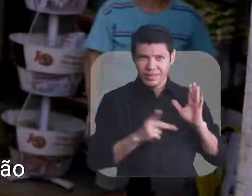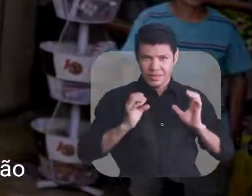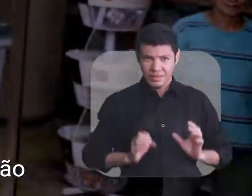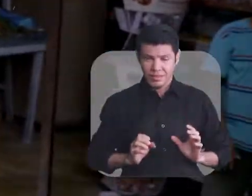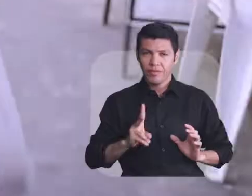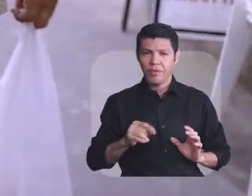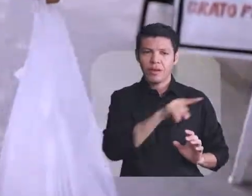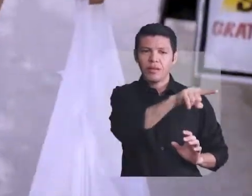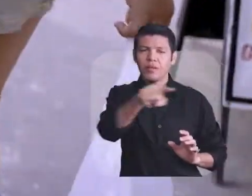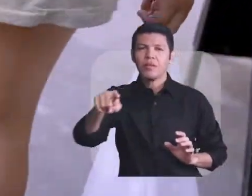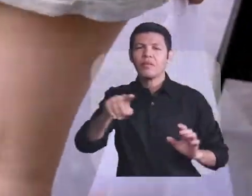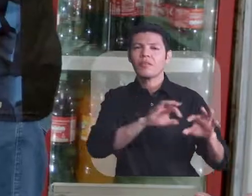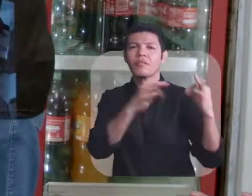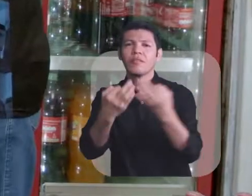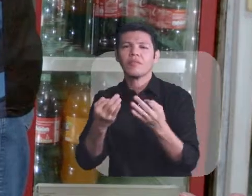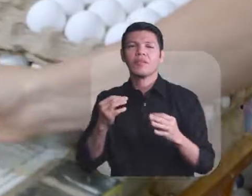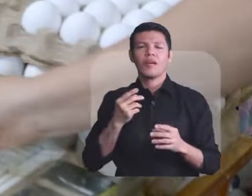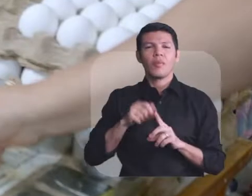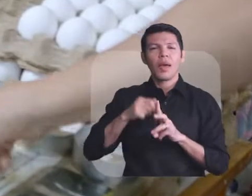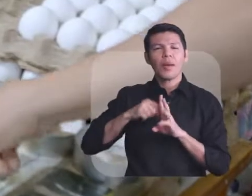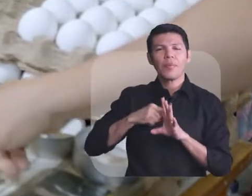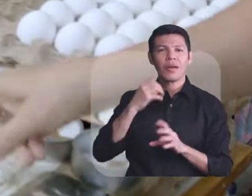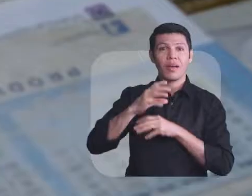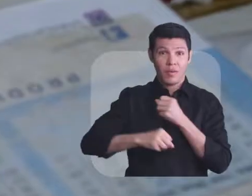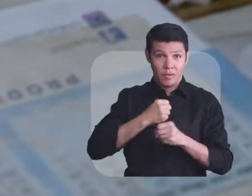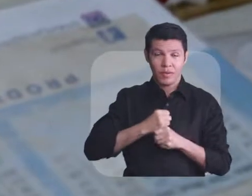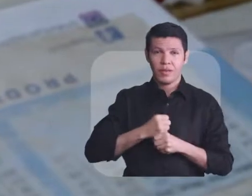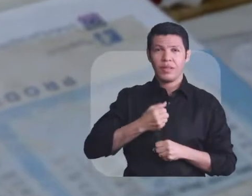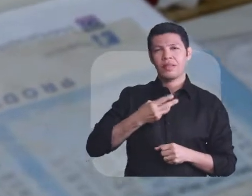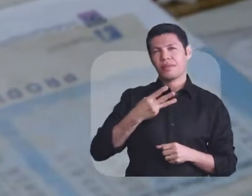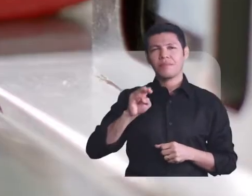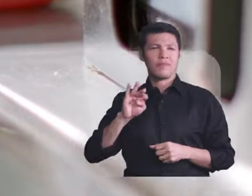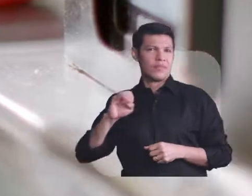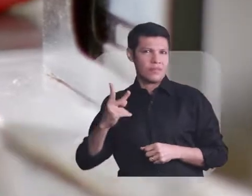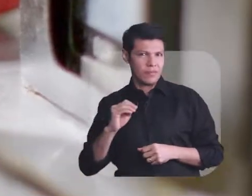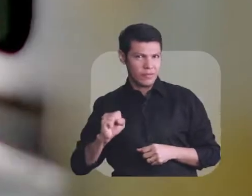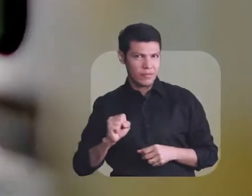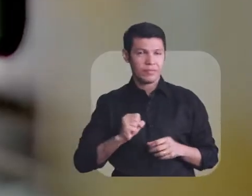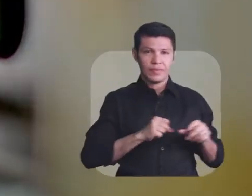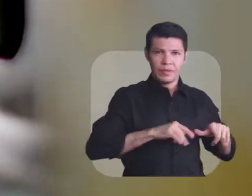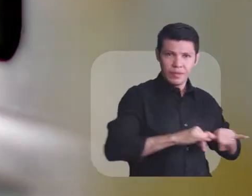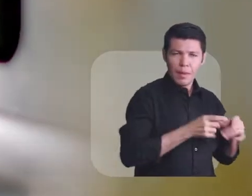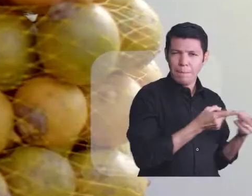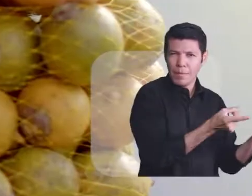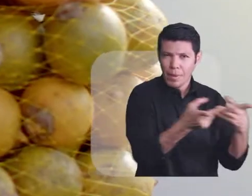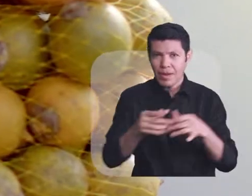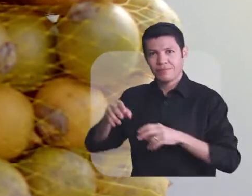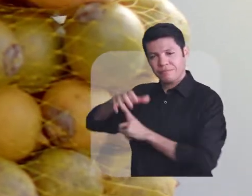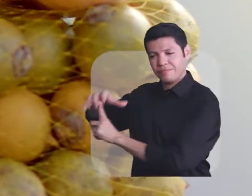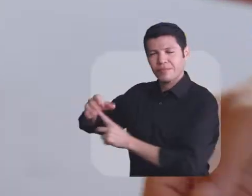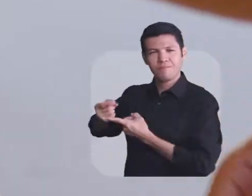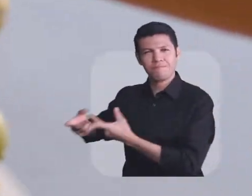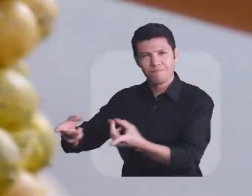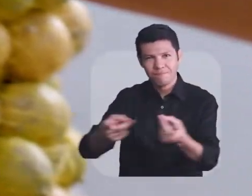Novo Cidadão vão transferir para as famílias cerca de R$3 bilhões por ano. O mercadinho vai vender mais, o